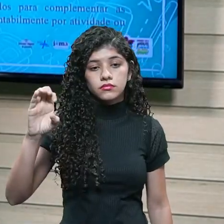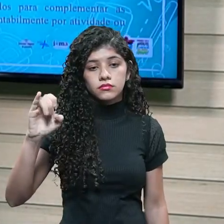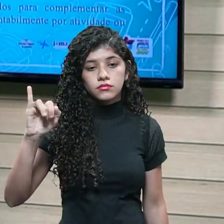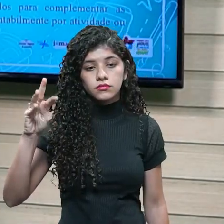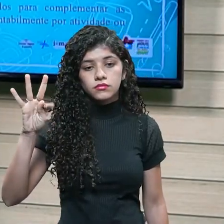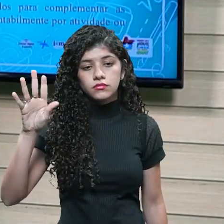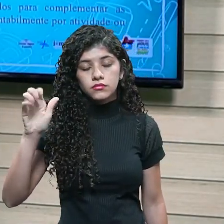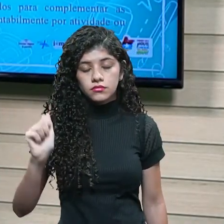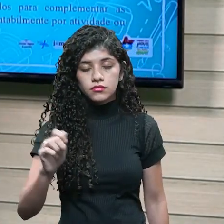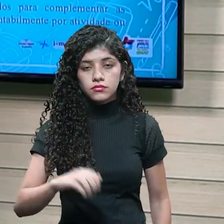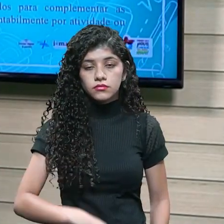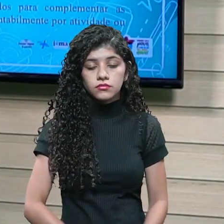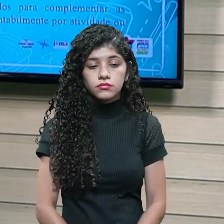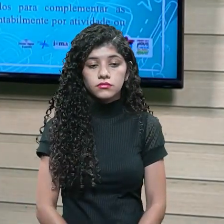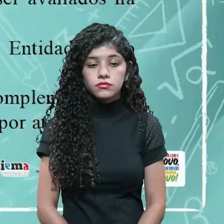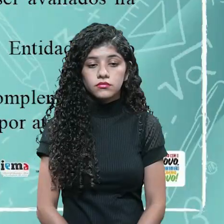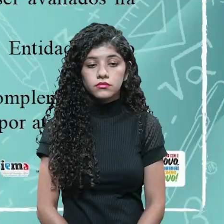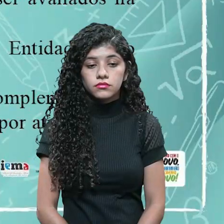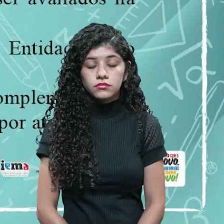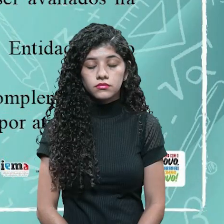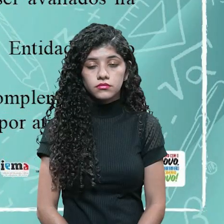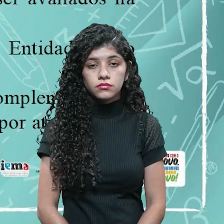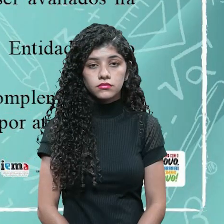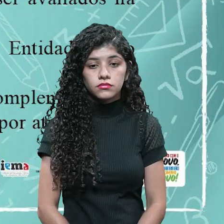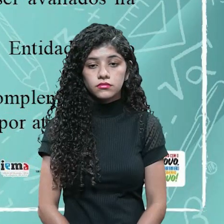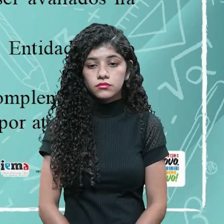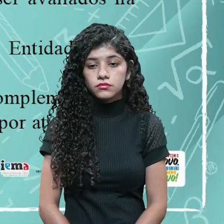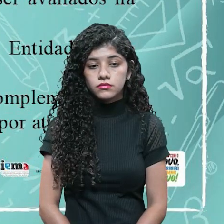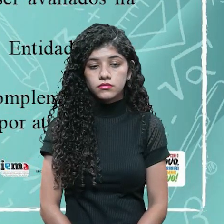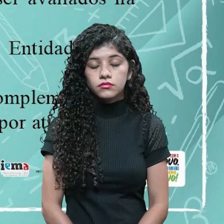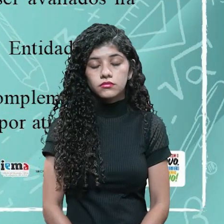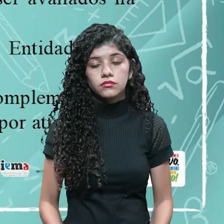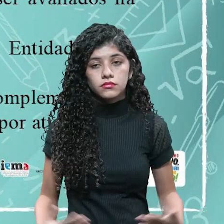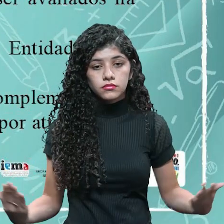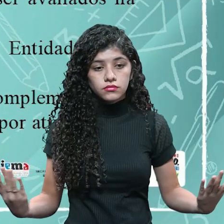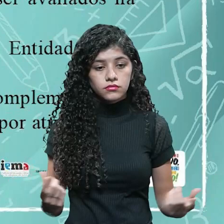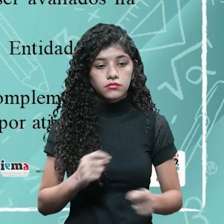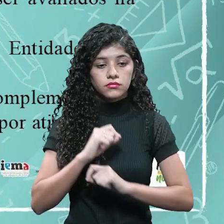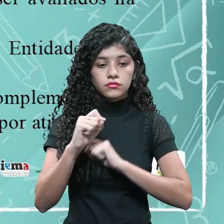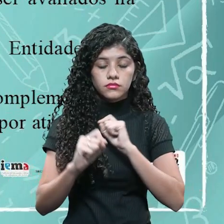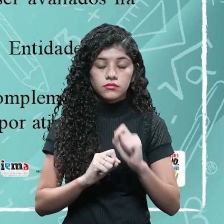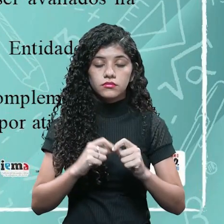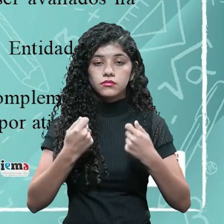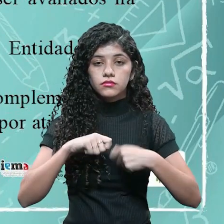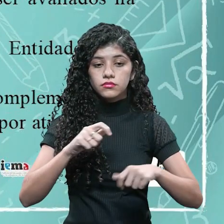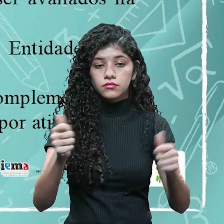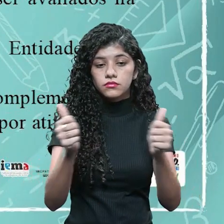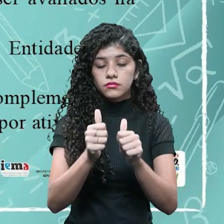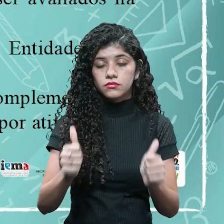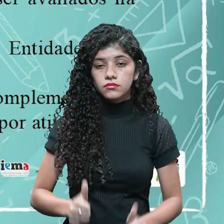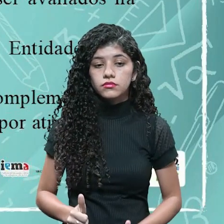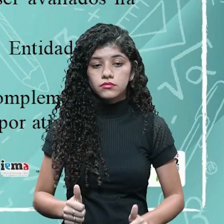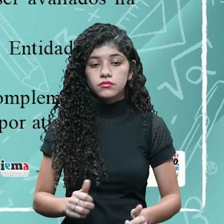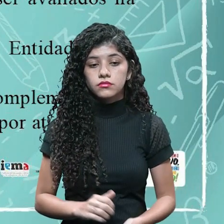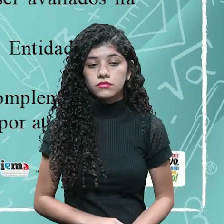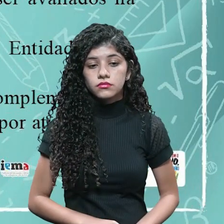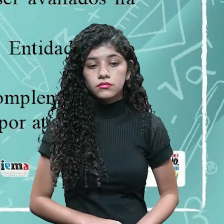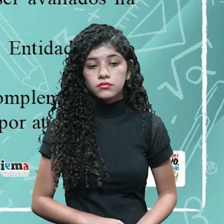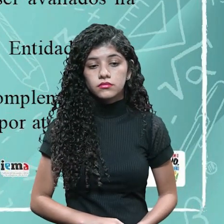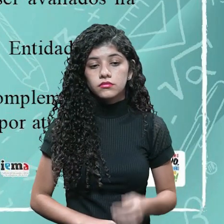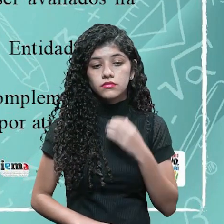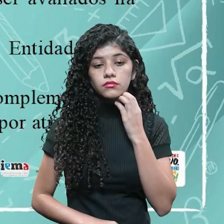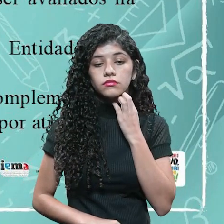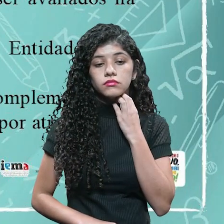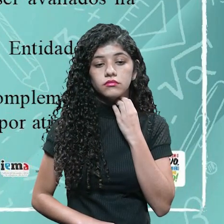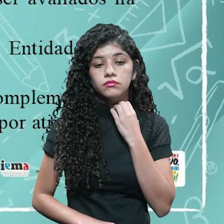financeira. Então já é um outro tratamento contábil, perfeito? Os investimentos em entidades não cooperativas devem ser avaliados na forma